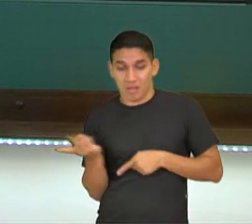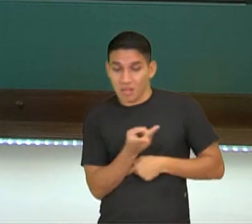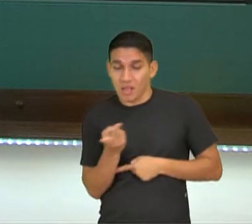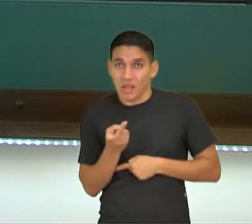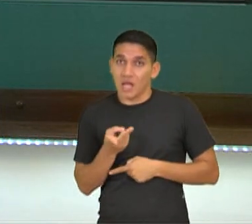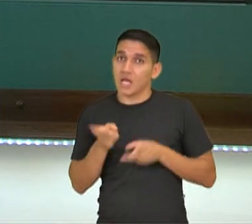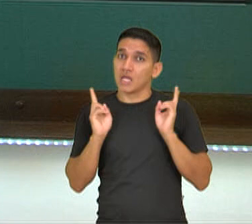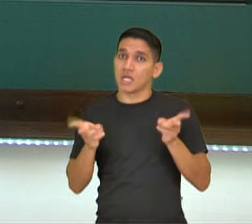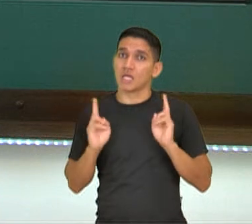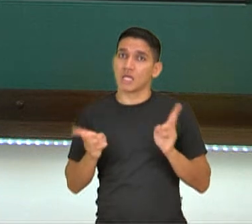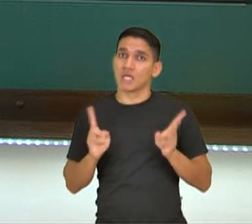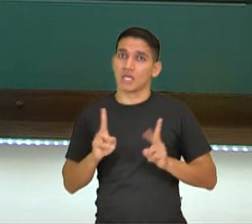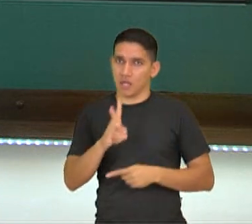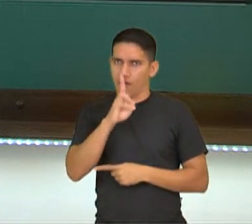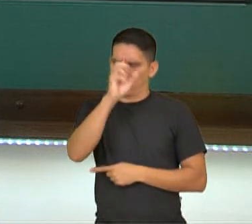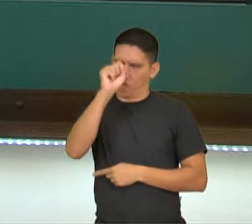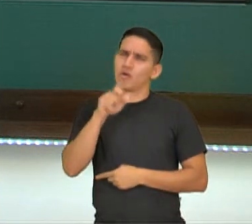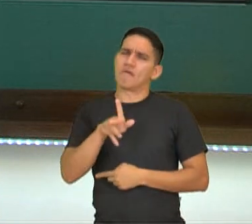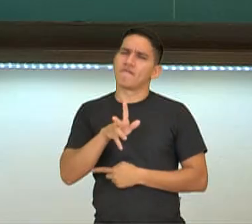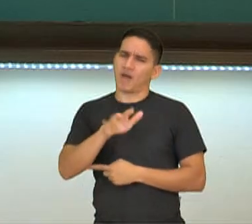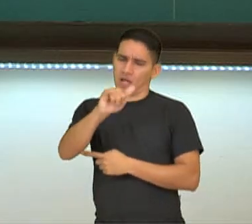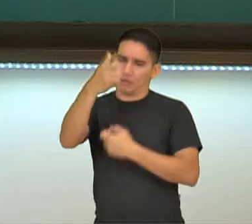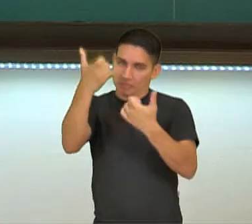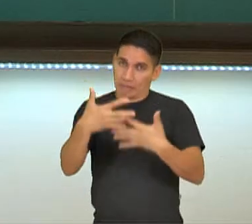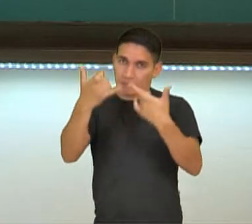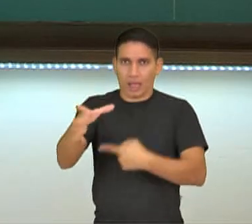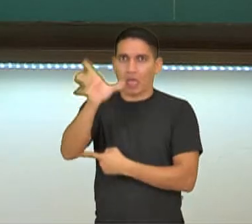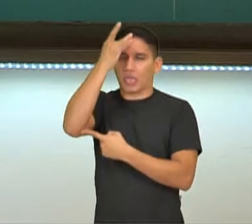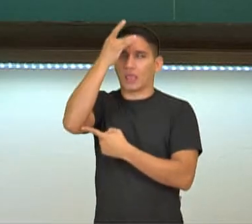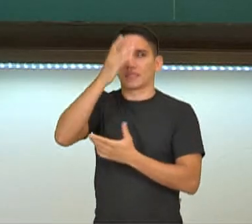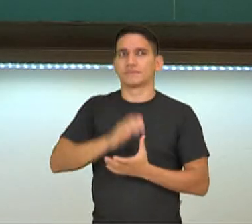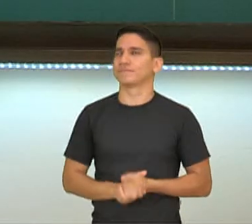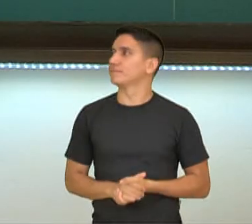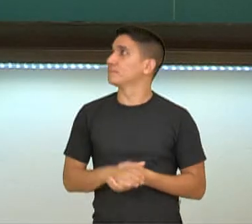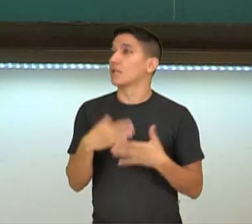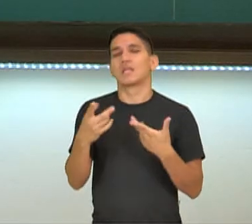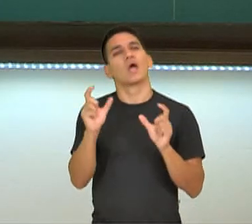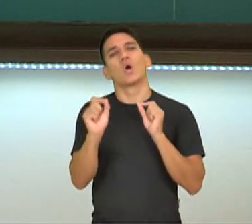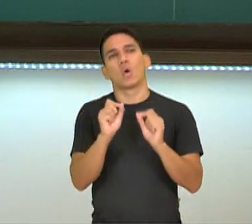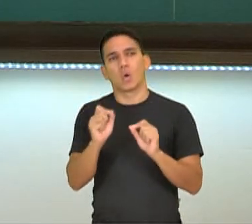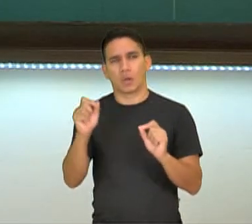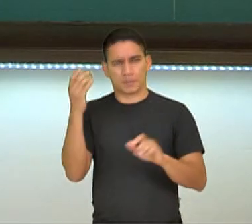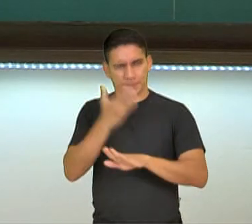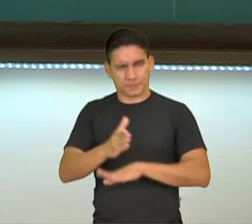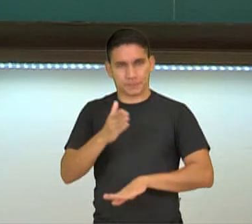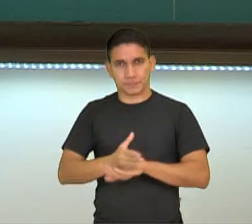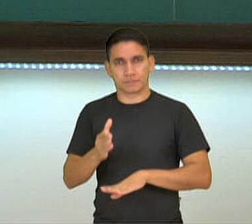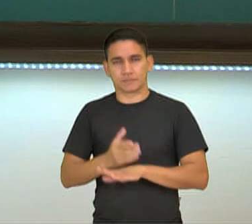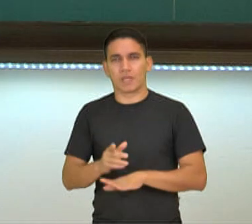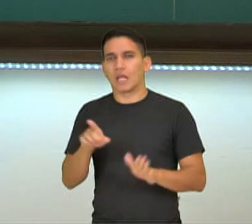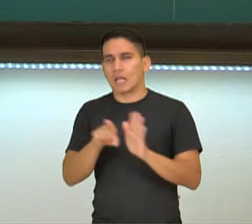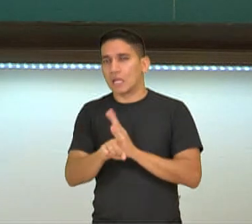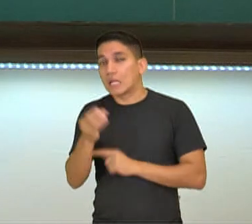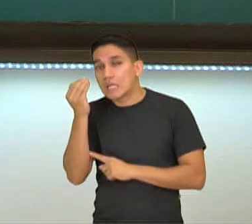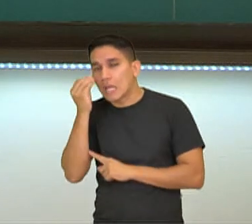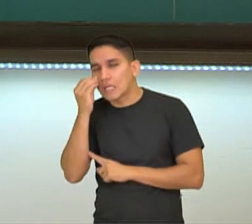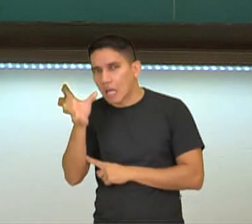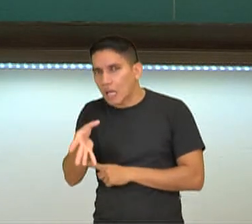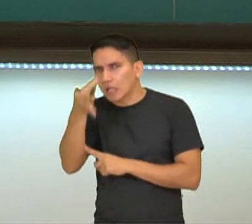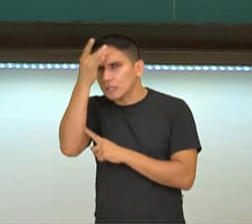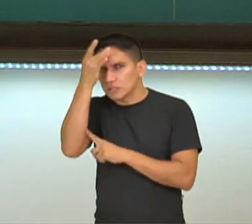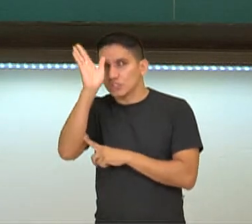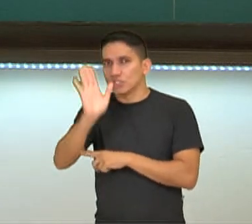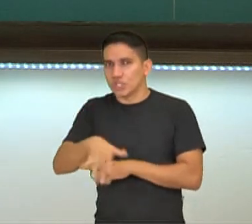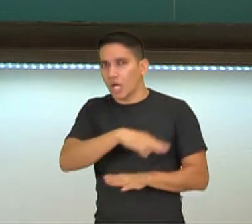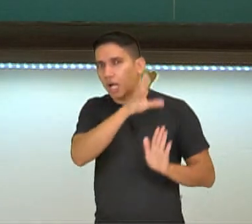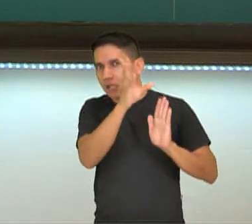A gente vai falar tanto disso que você nunca mais vai esquecer. Ok? Então, olha só. Vamos praticar uma questão para ver se você entendeu os conteúdos